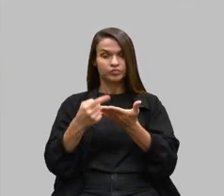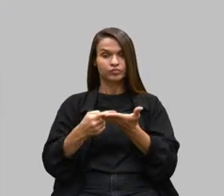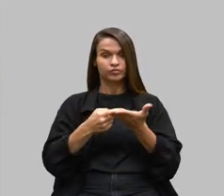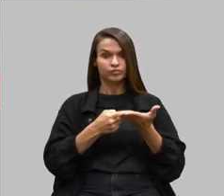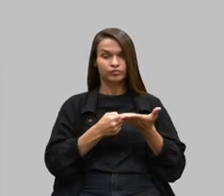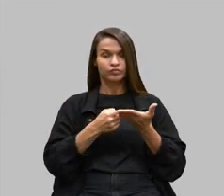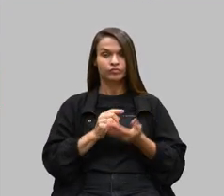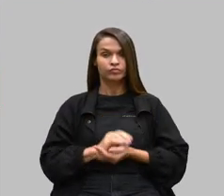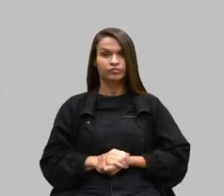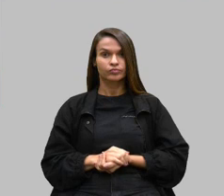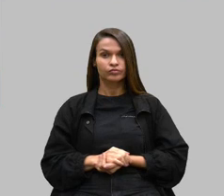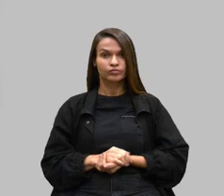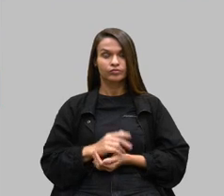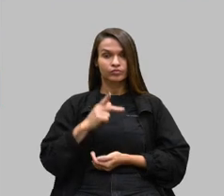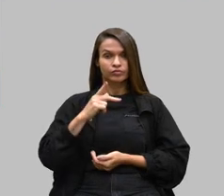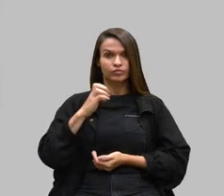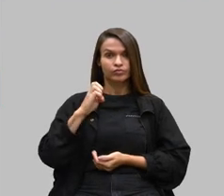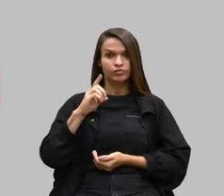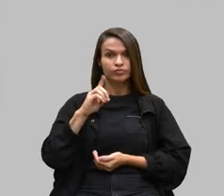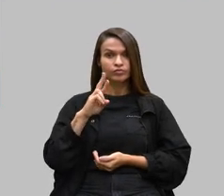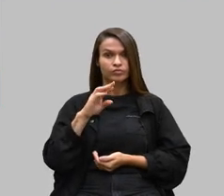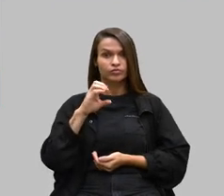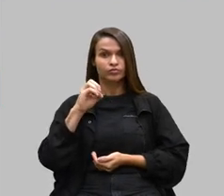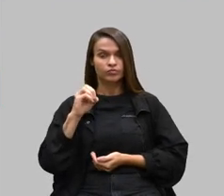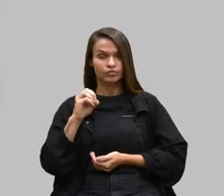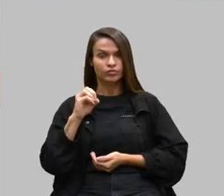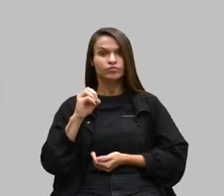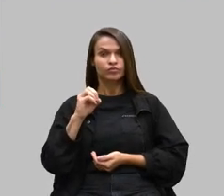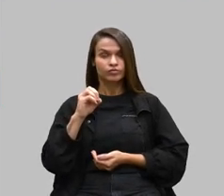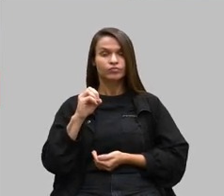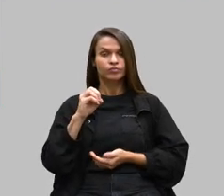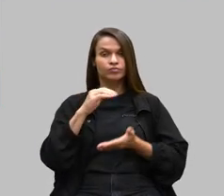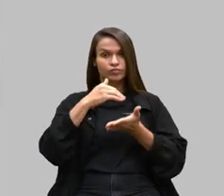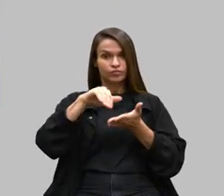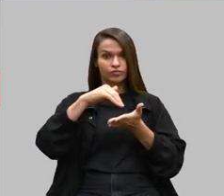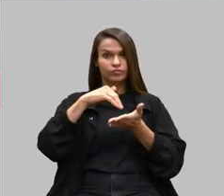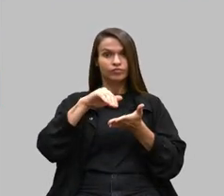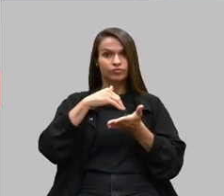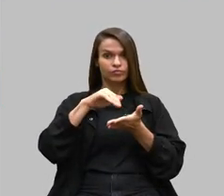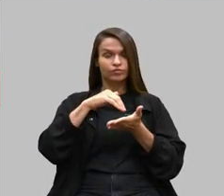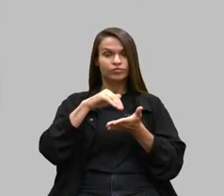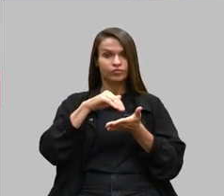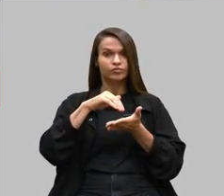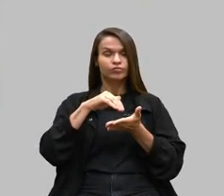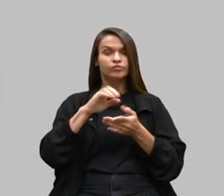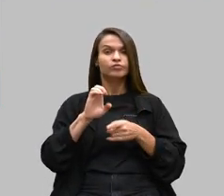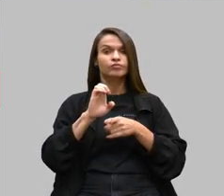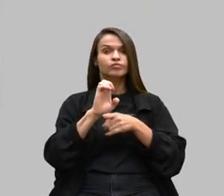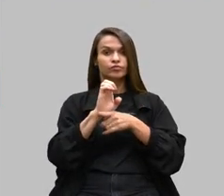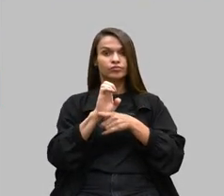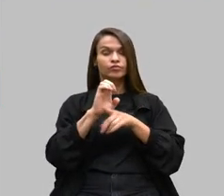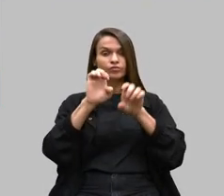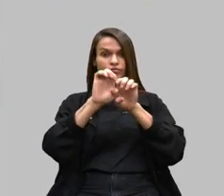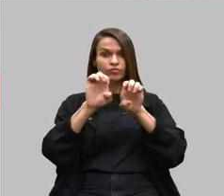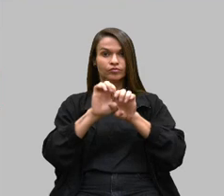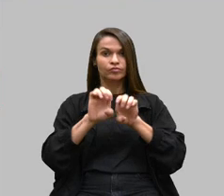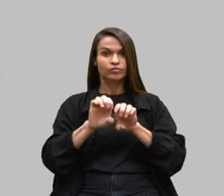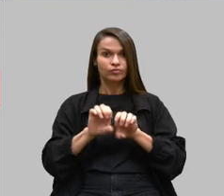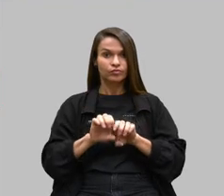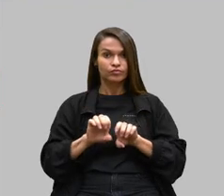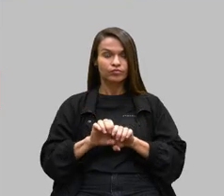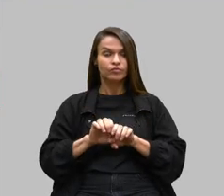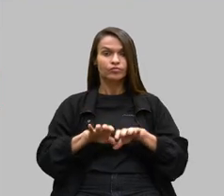convidados Pedro Bruno Barros de Souza secretário da Secretaria de Estado de infraestrutura